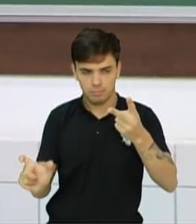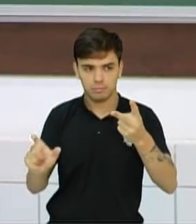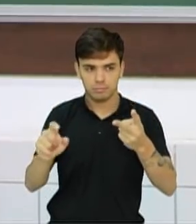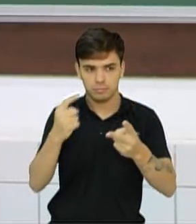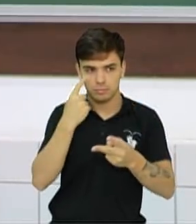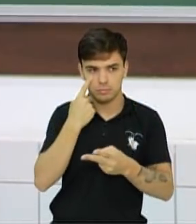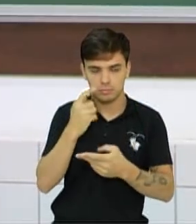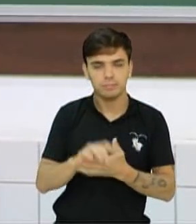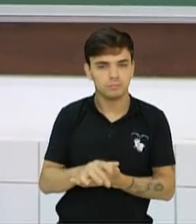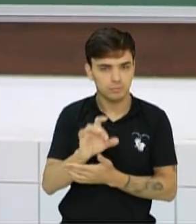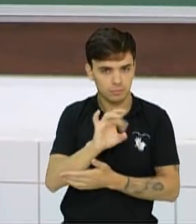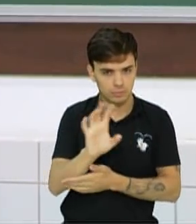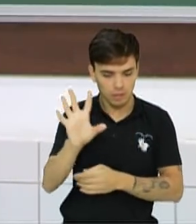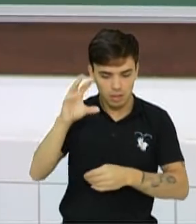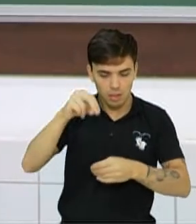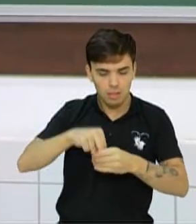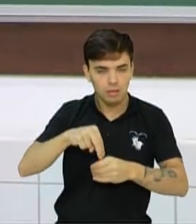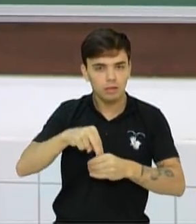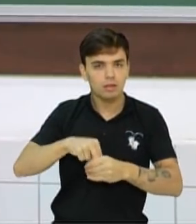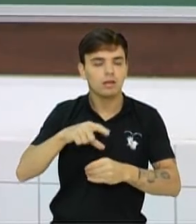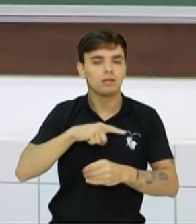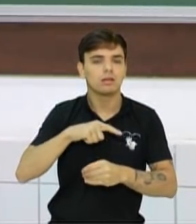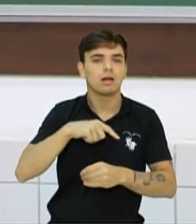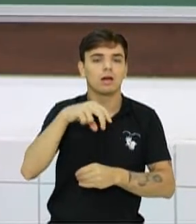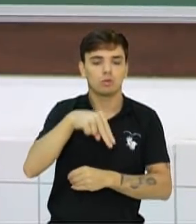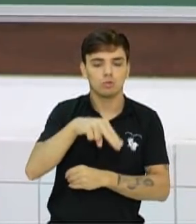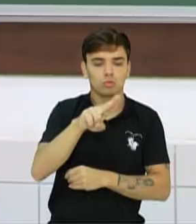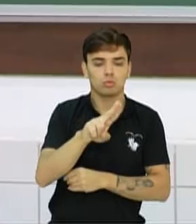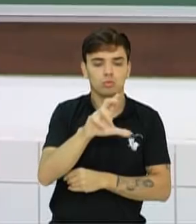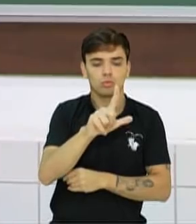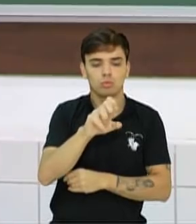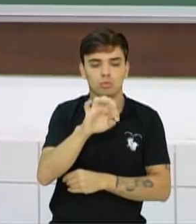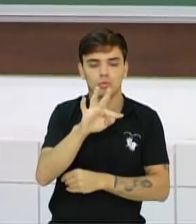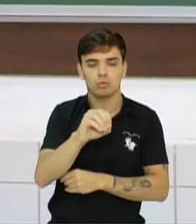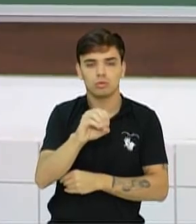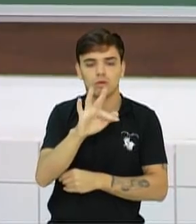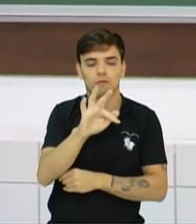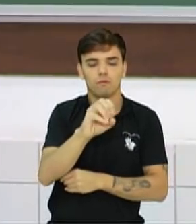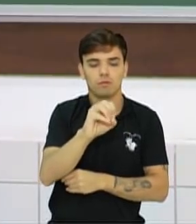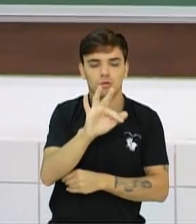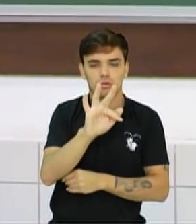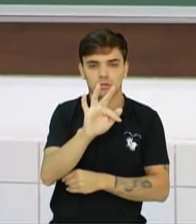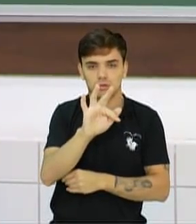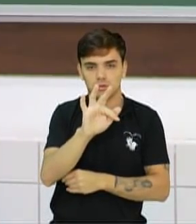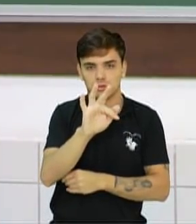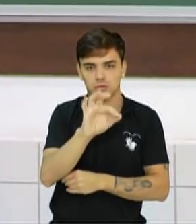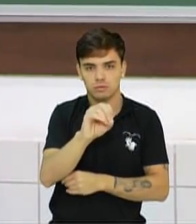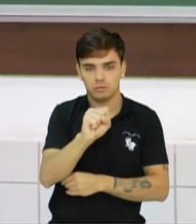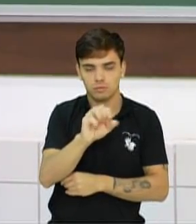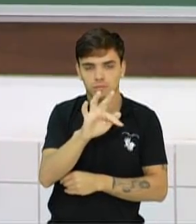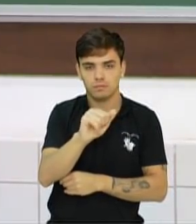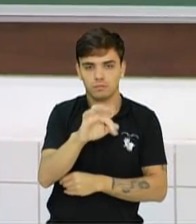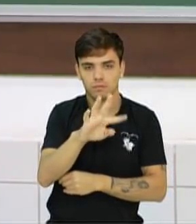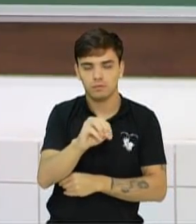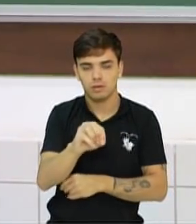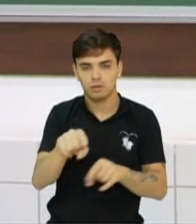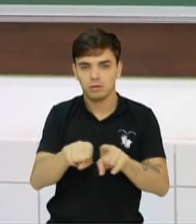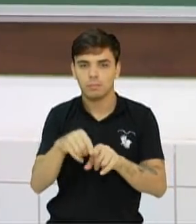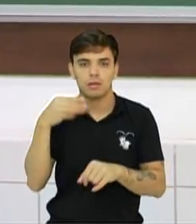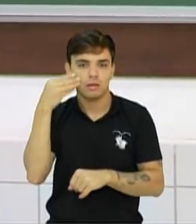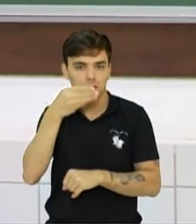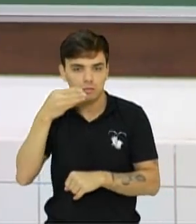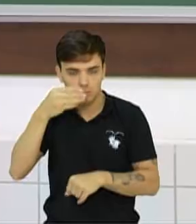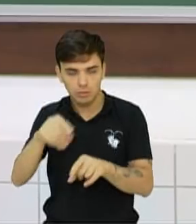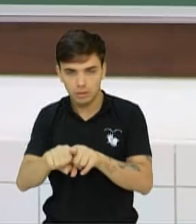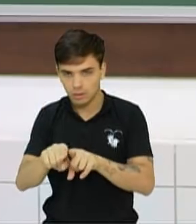um nucleotídeo, onde cada nucleotídeo tem um radical fosfato, um açúcar chamado desoxirribose e uma base